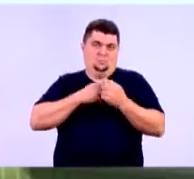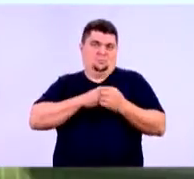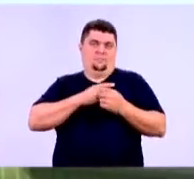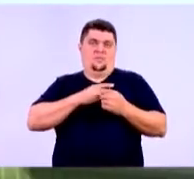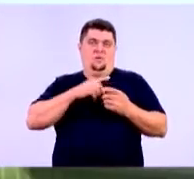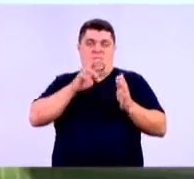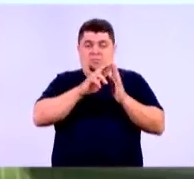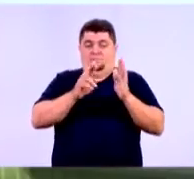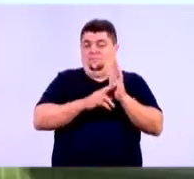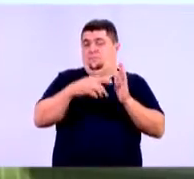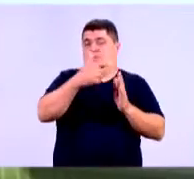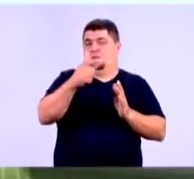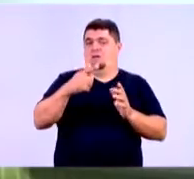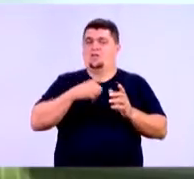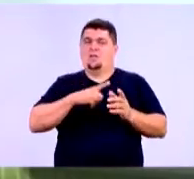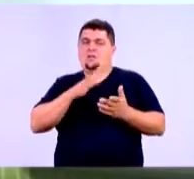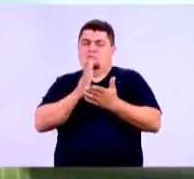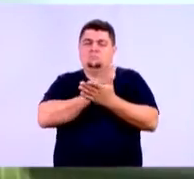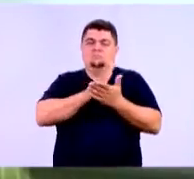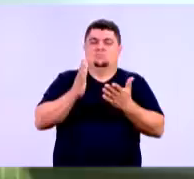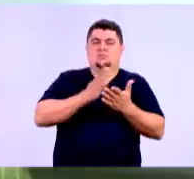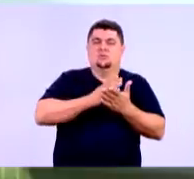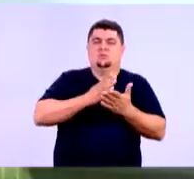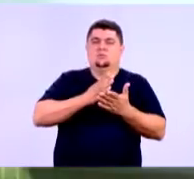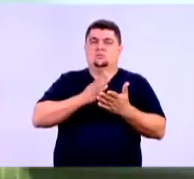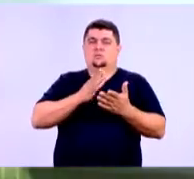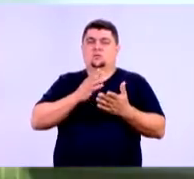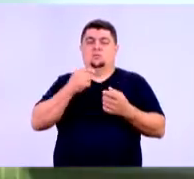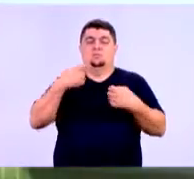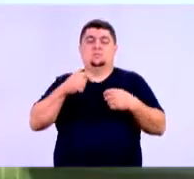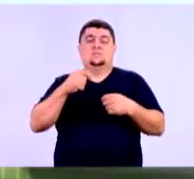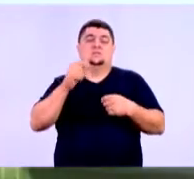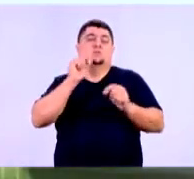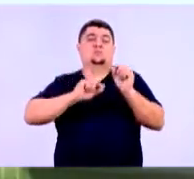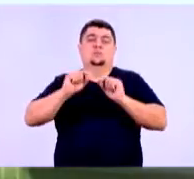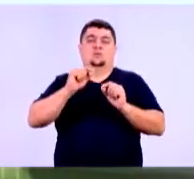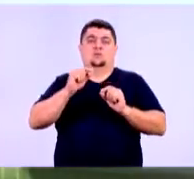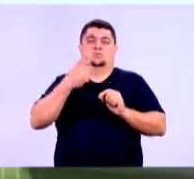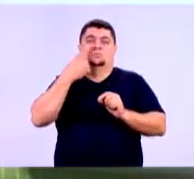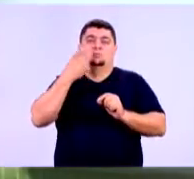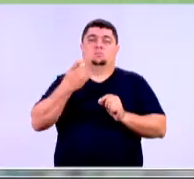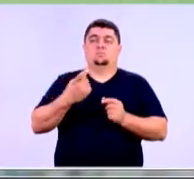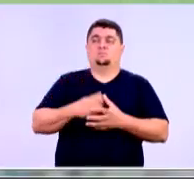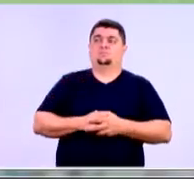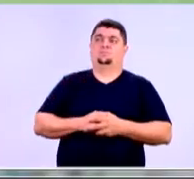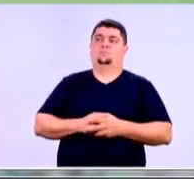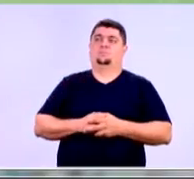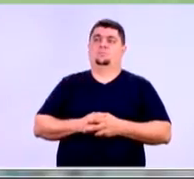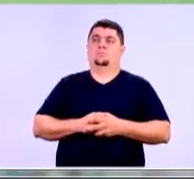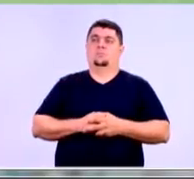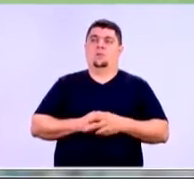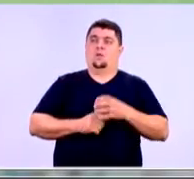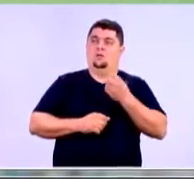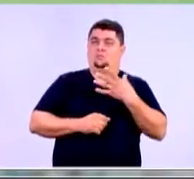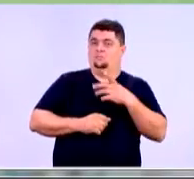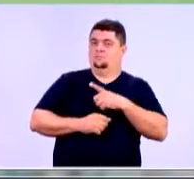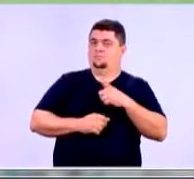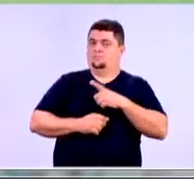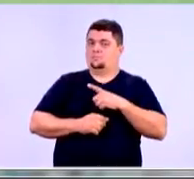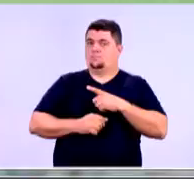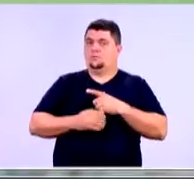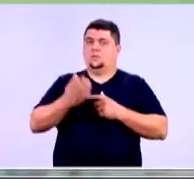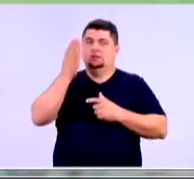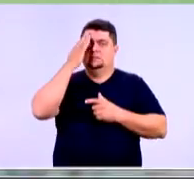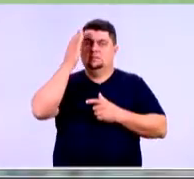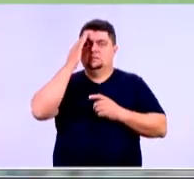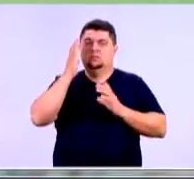haver padrão, a gente tem umas linhas gerais do que deve ser considerado. Vamos observar no slide? É bom entender uma boa compreensão